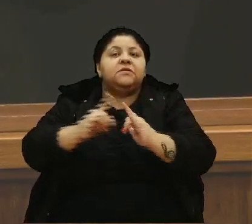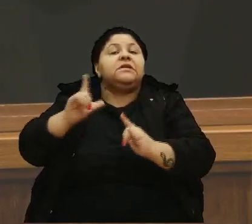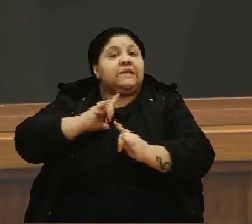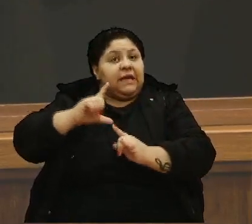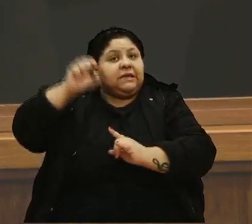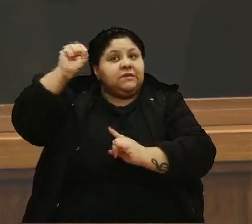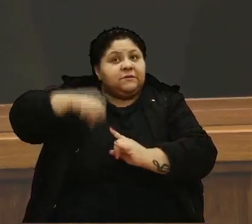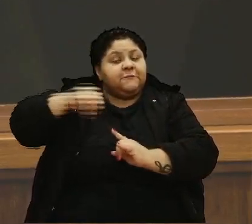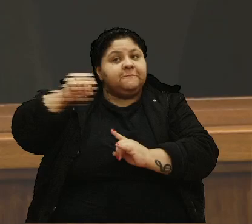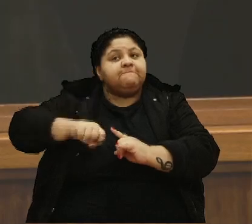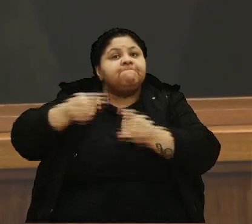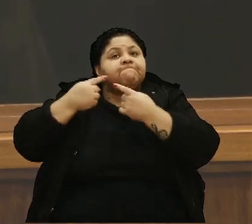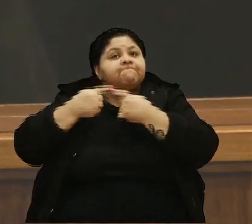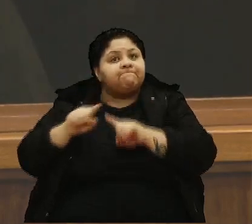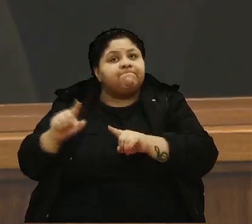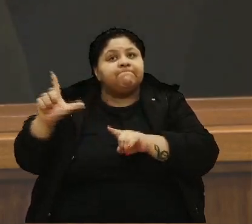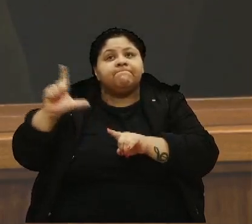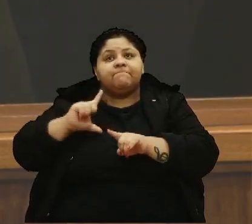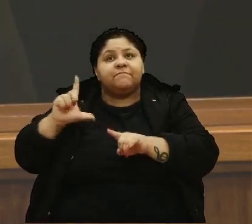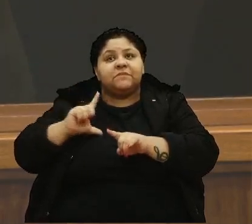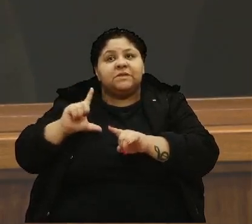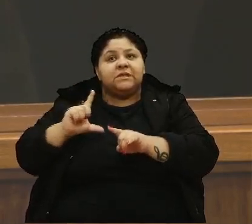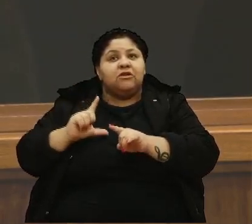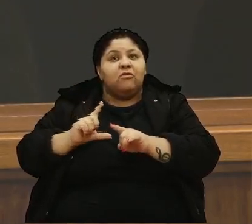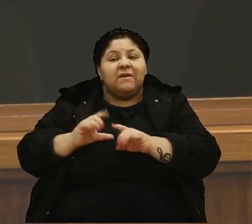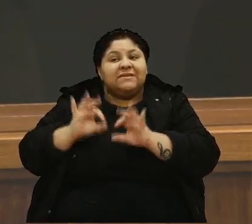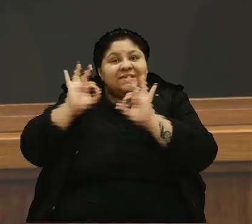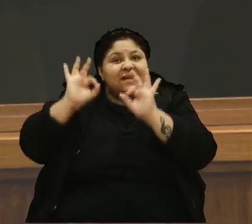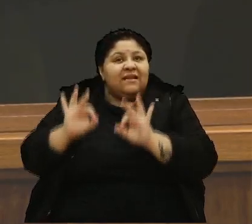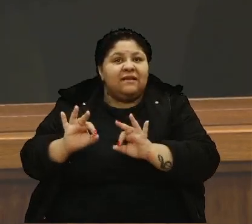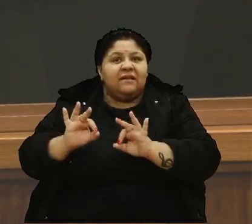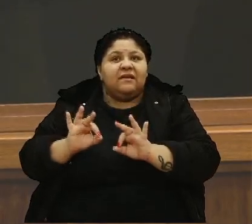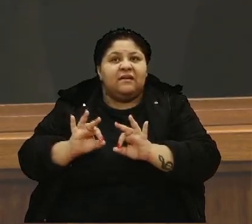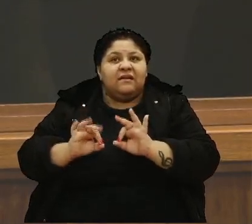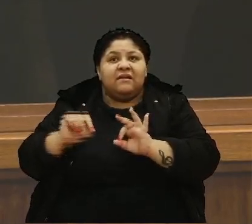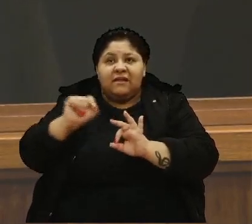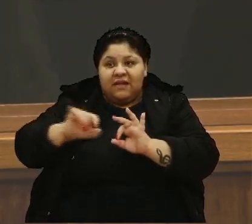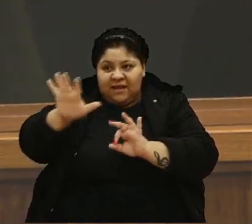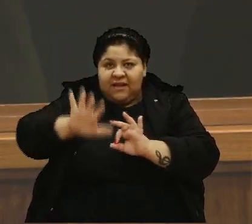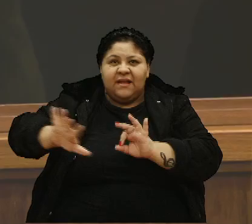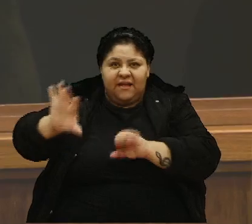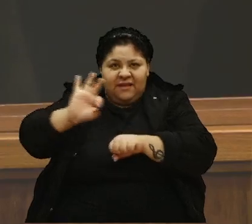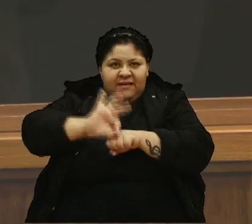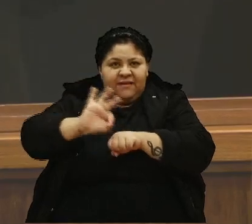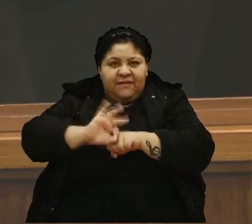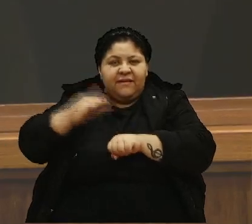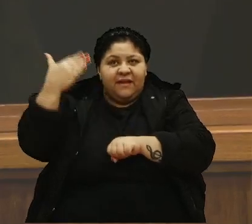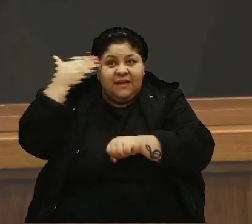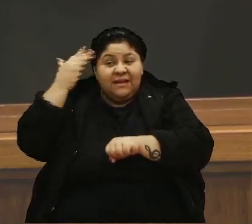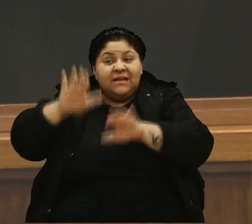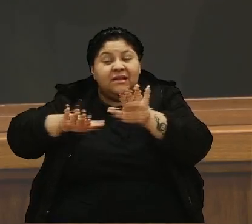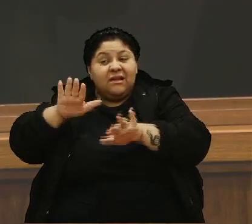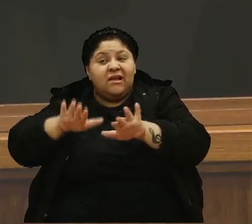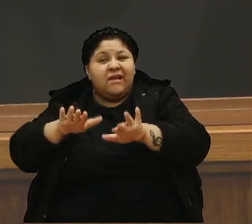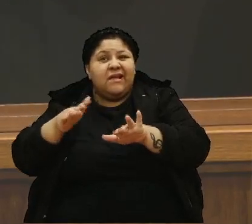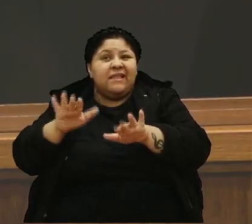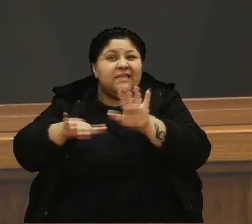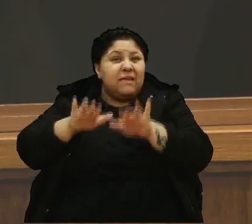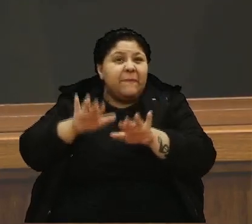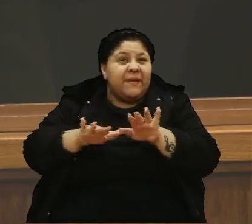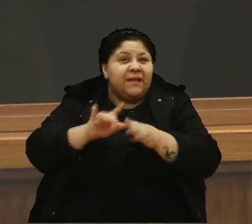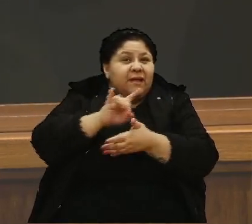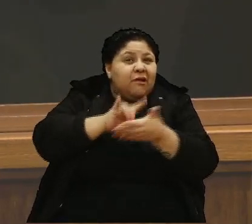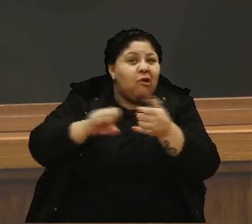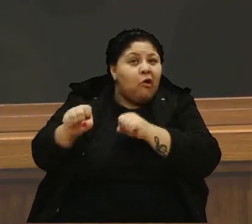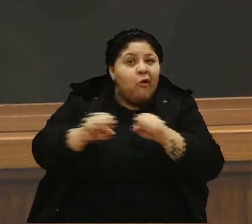ter. Mas tem que ter uma lógica, porque quem é da área do direito sabe muito bem que, às vezes, dependendo do parecer,